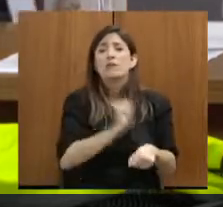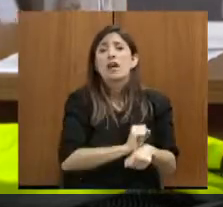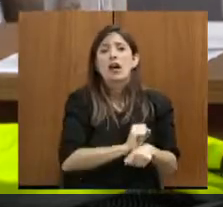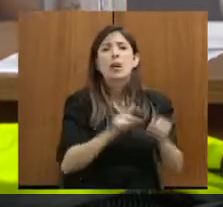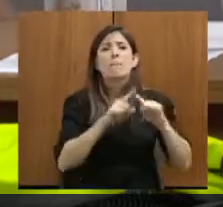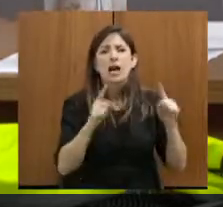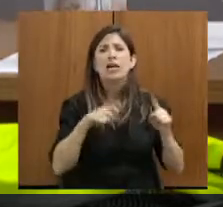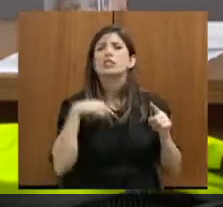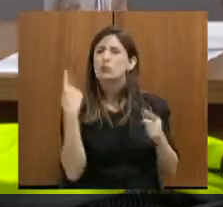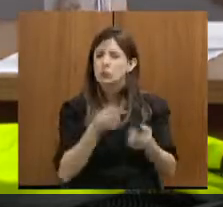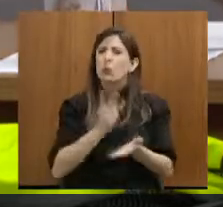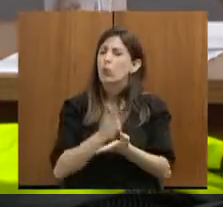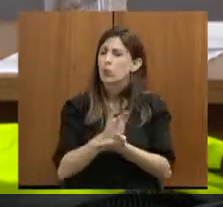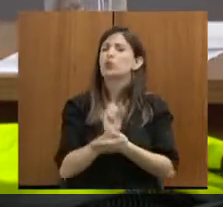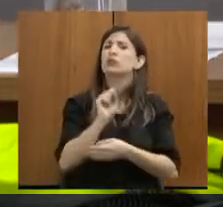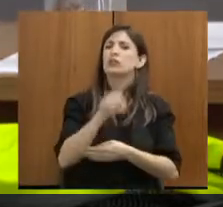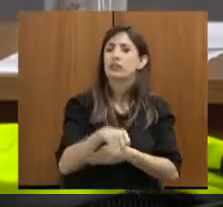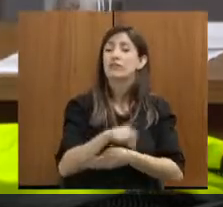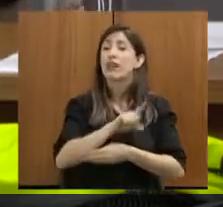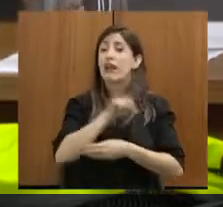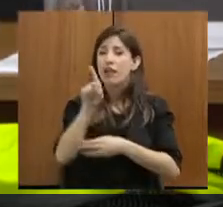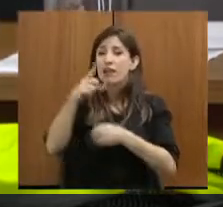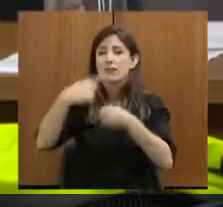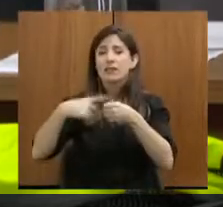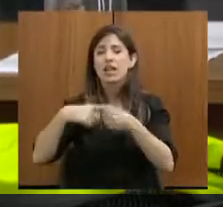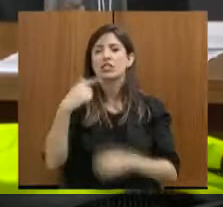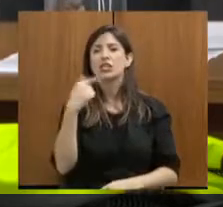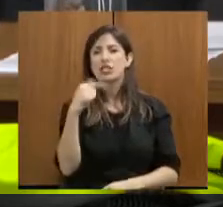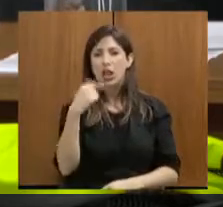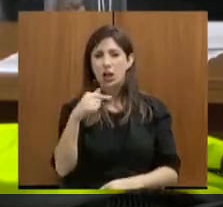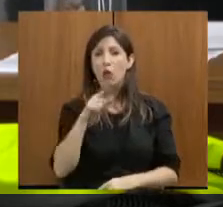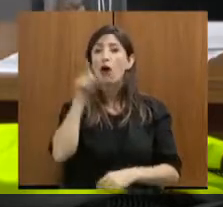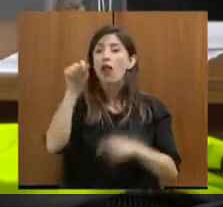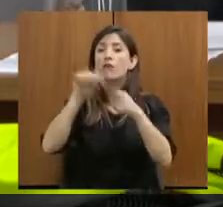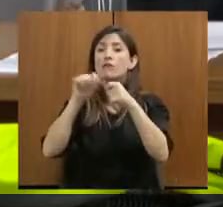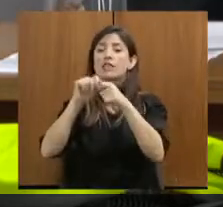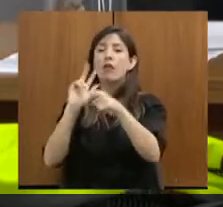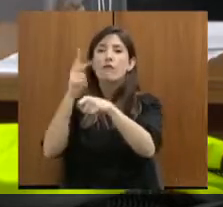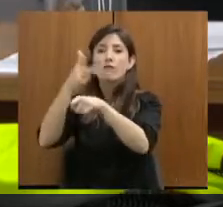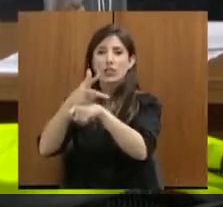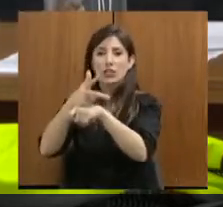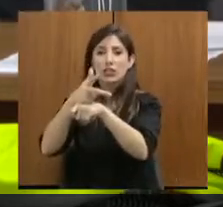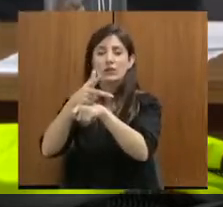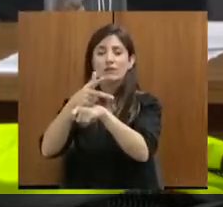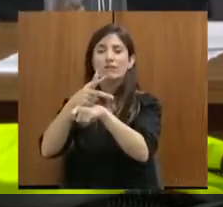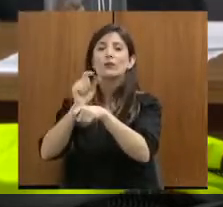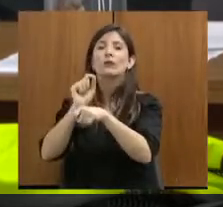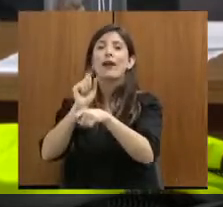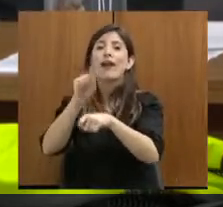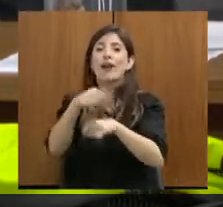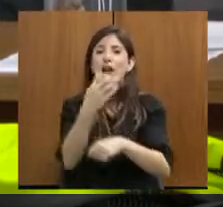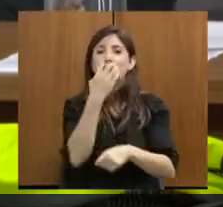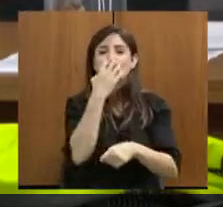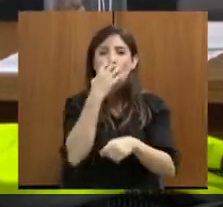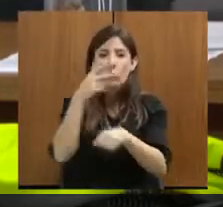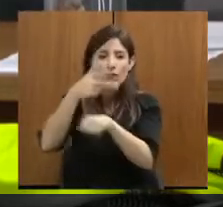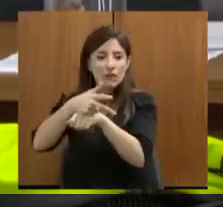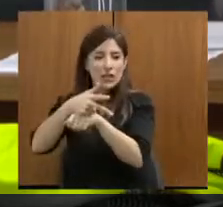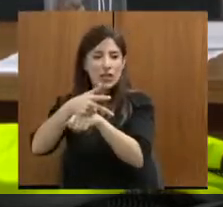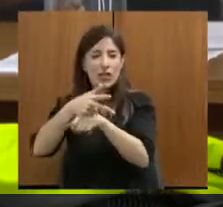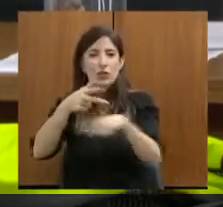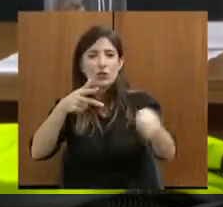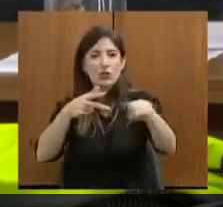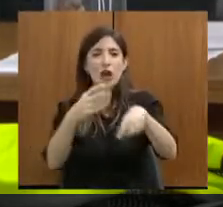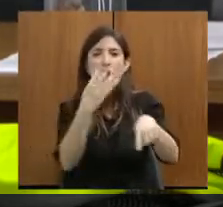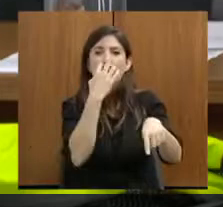fizeram um vídeo em Sete Lagoas também de um achar um vídeo de um cachorro fizer um vídeo de um